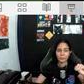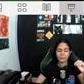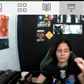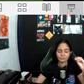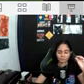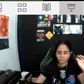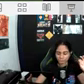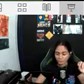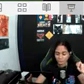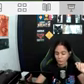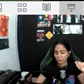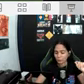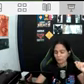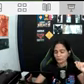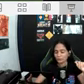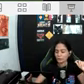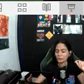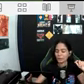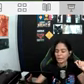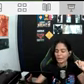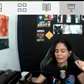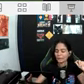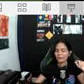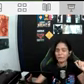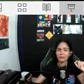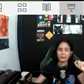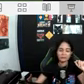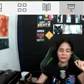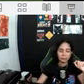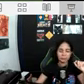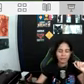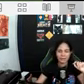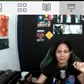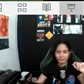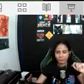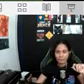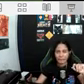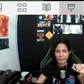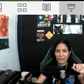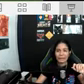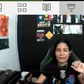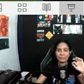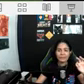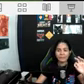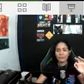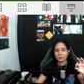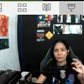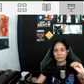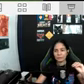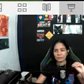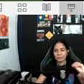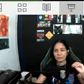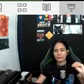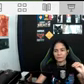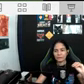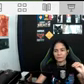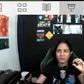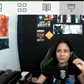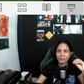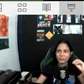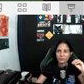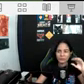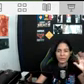Então, vamos supor que eu estou avaliando a média de altura da população. E a média de altura de, vamos